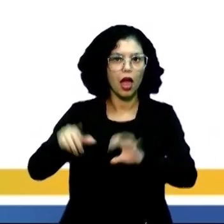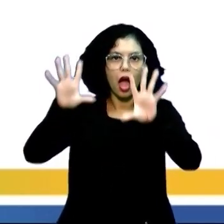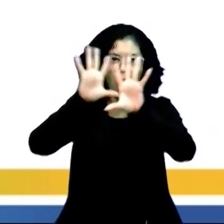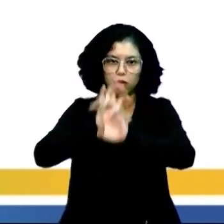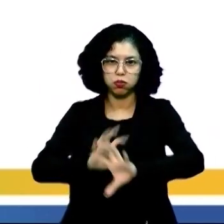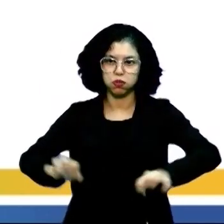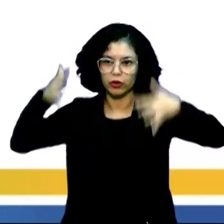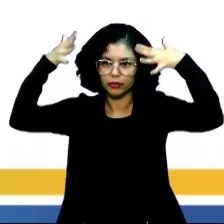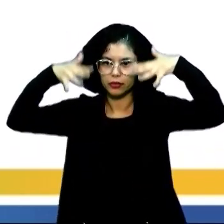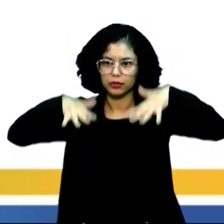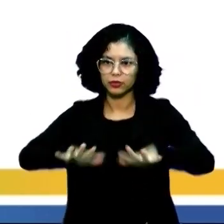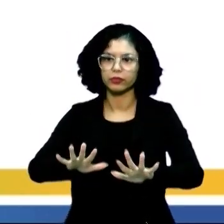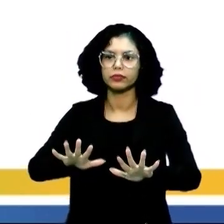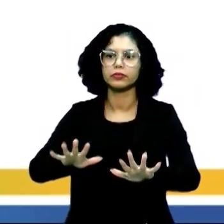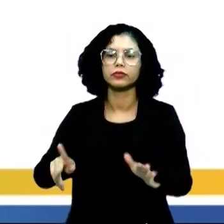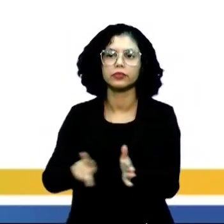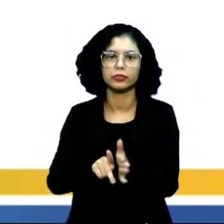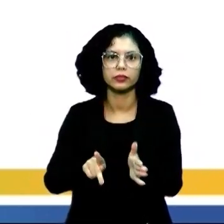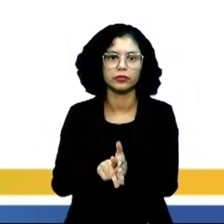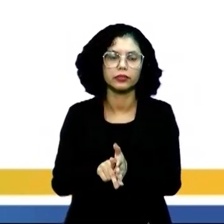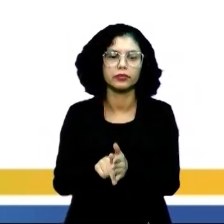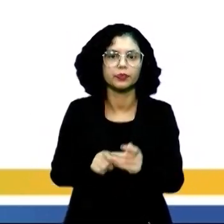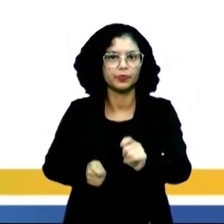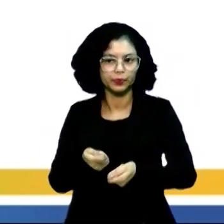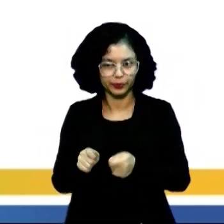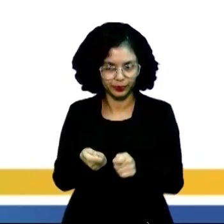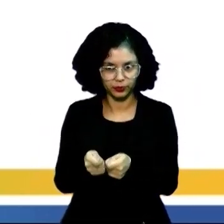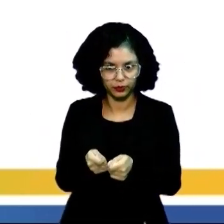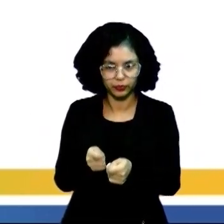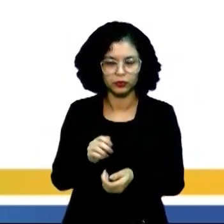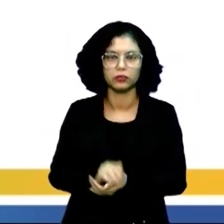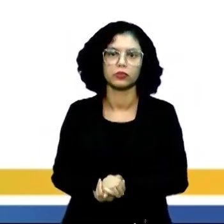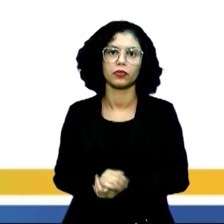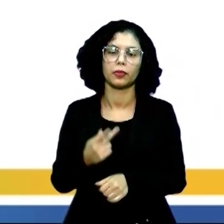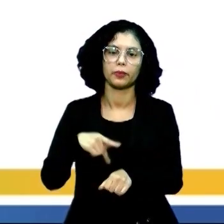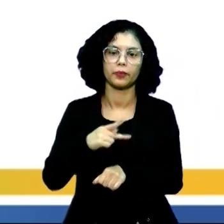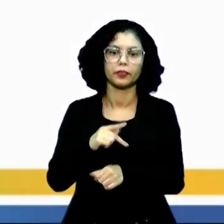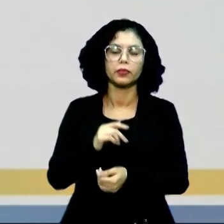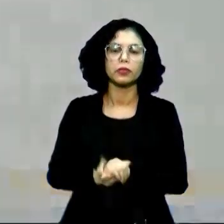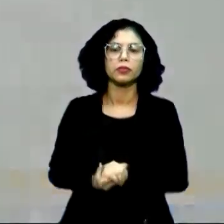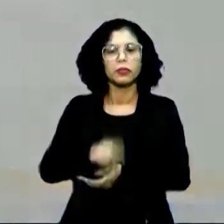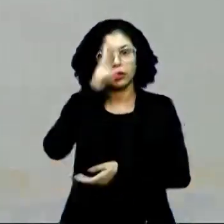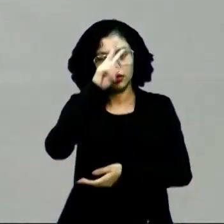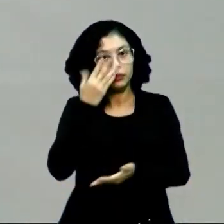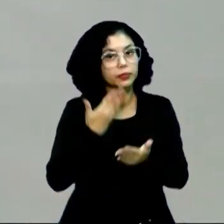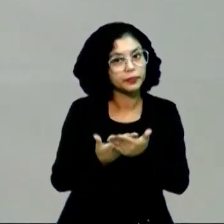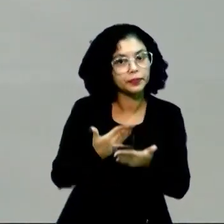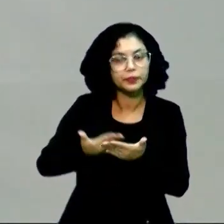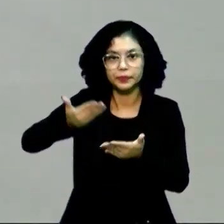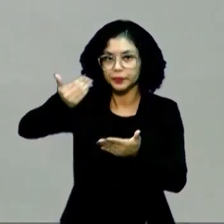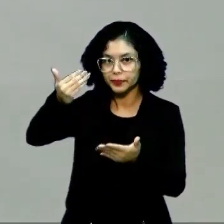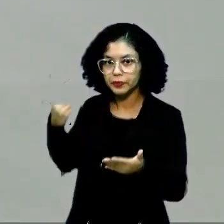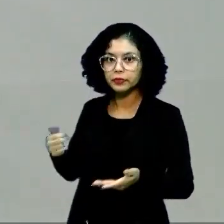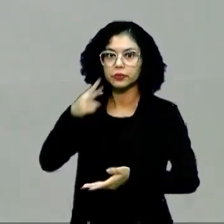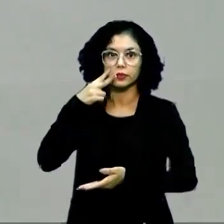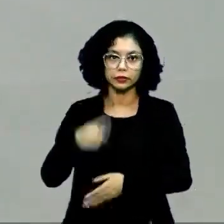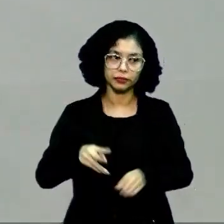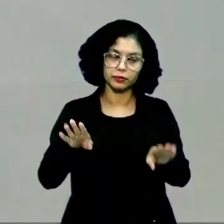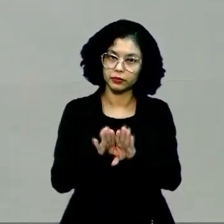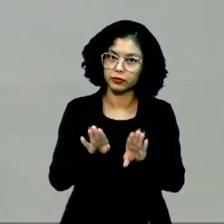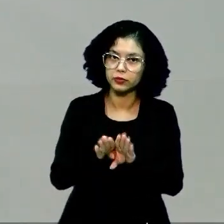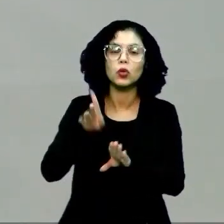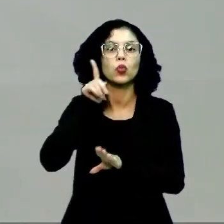gás natural do território dominado. Só lembrando também que na aula anterior a gente viu que os